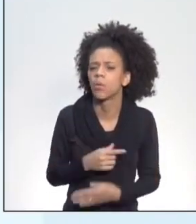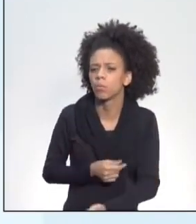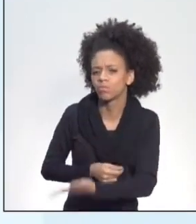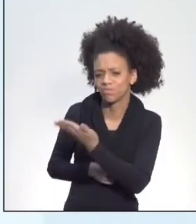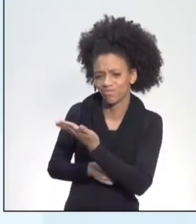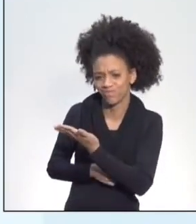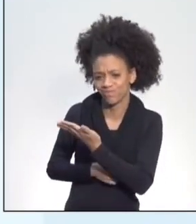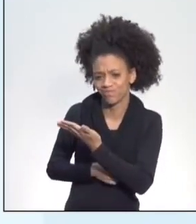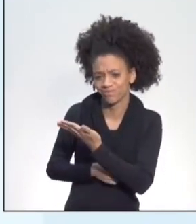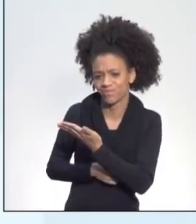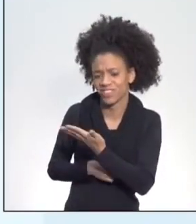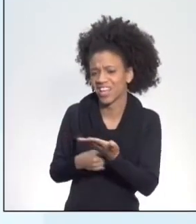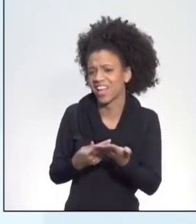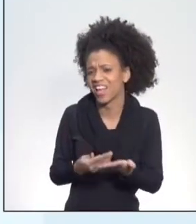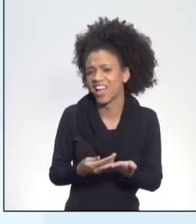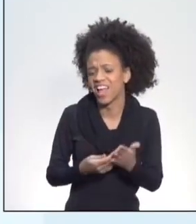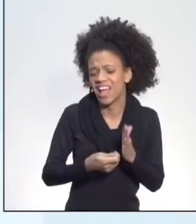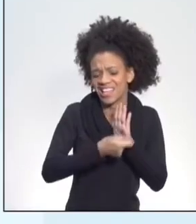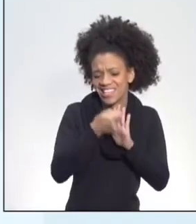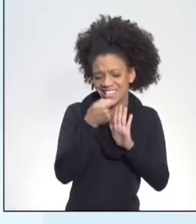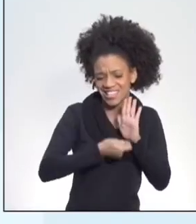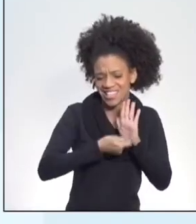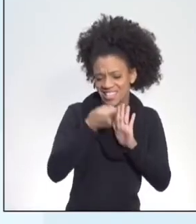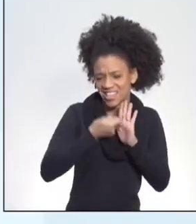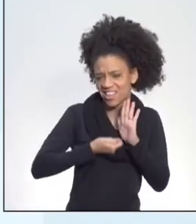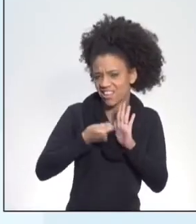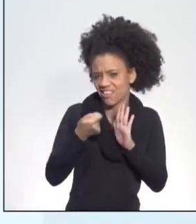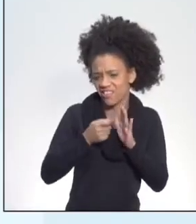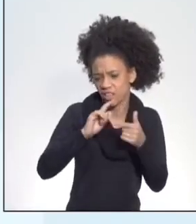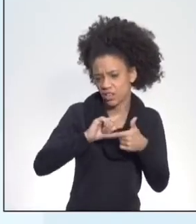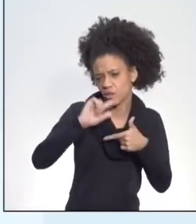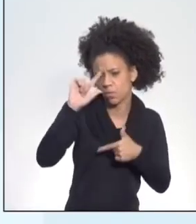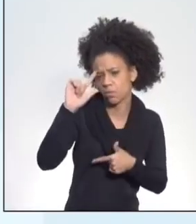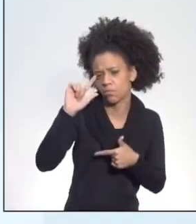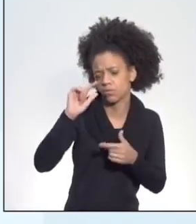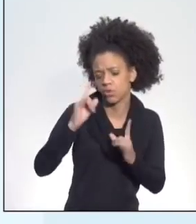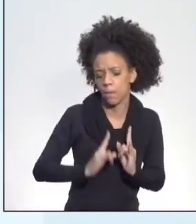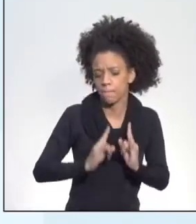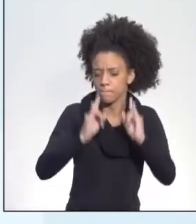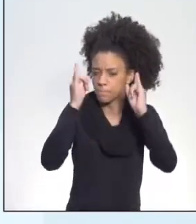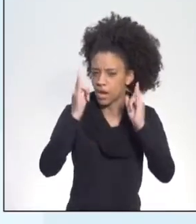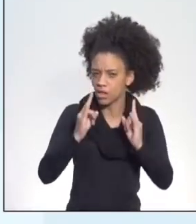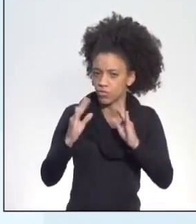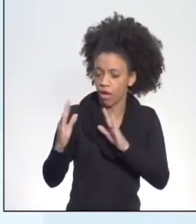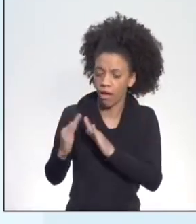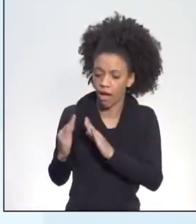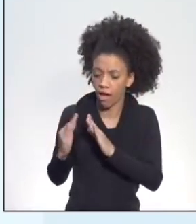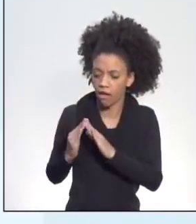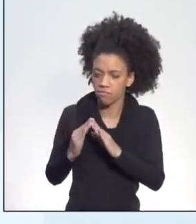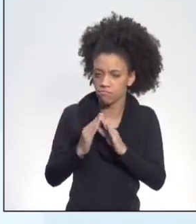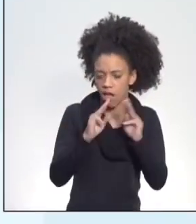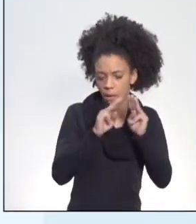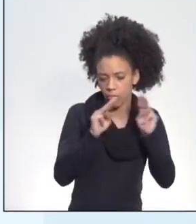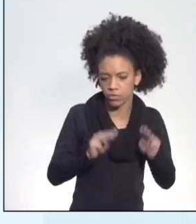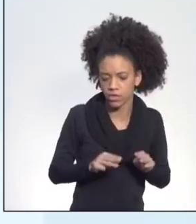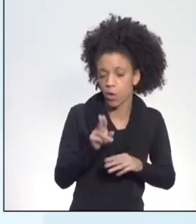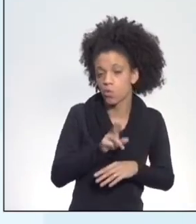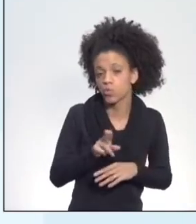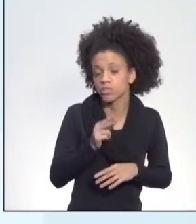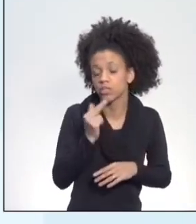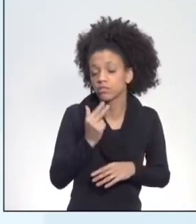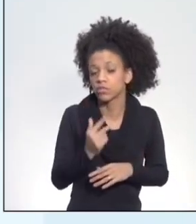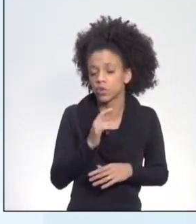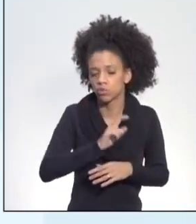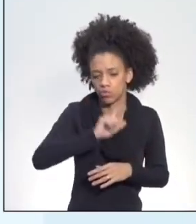ela é? Né? Ela é o ato de escrever ou rabiscar sobre muros, fachadas de prédios, casas, monumentos, usando tinta em